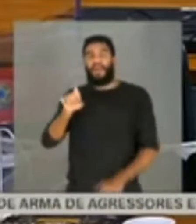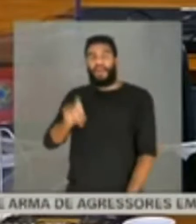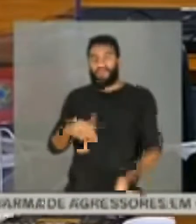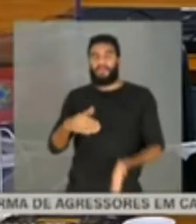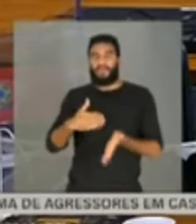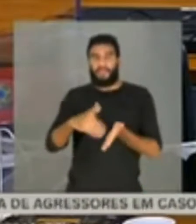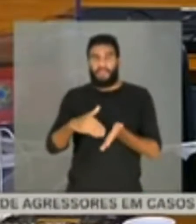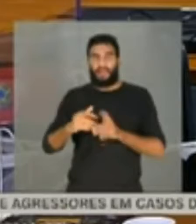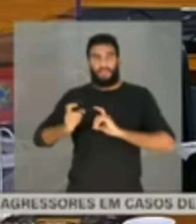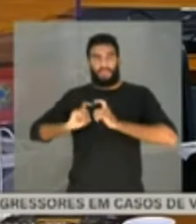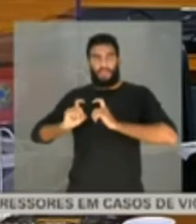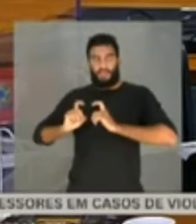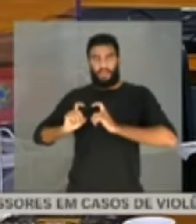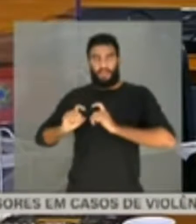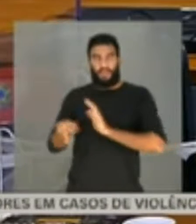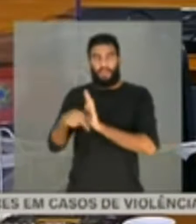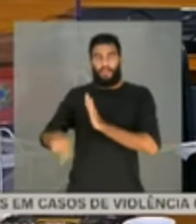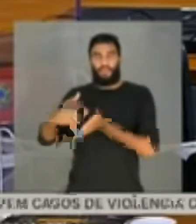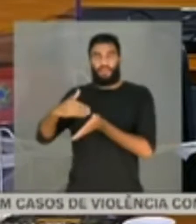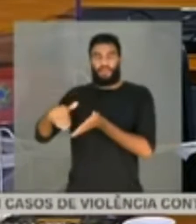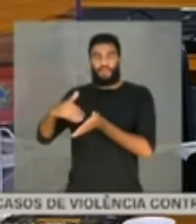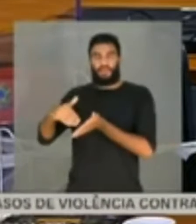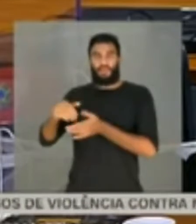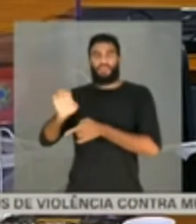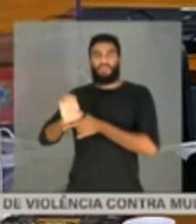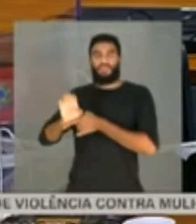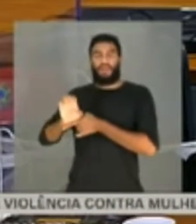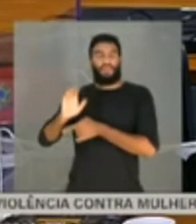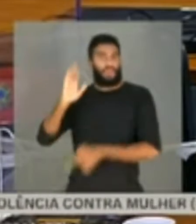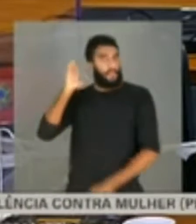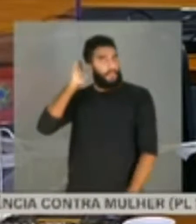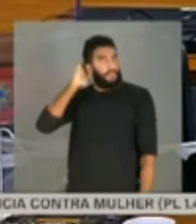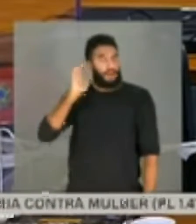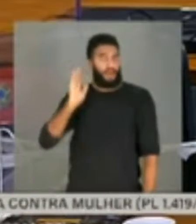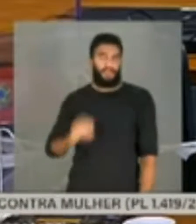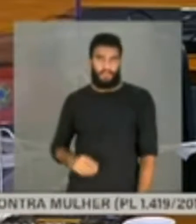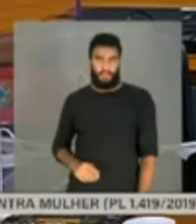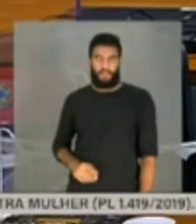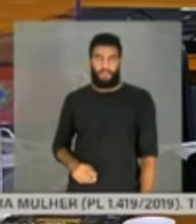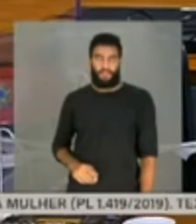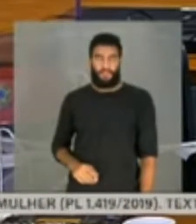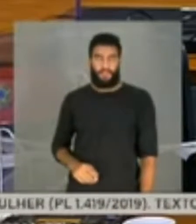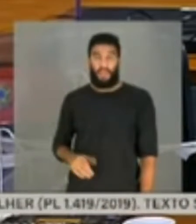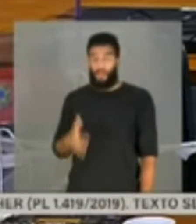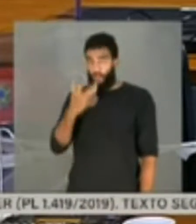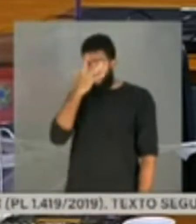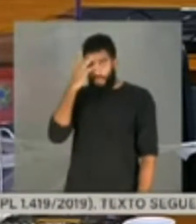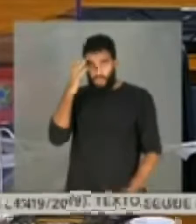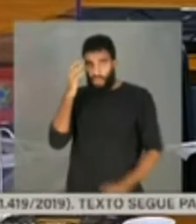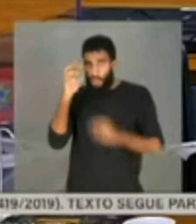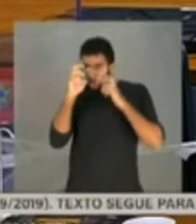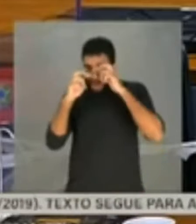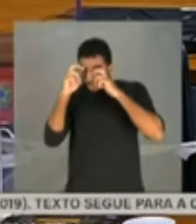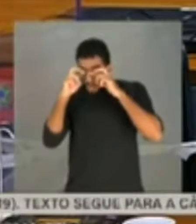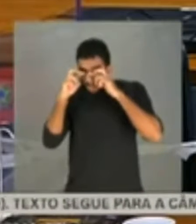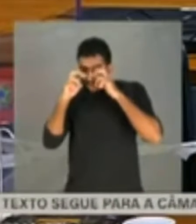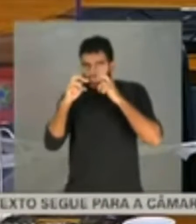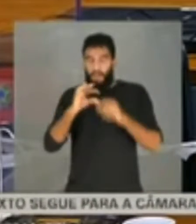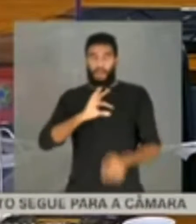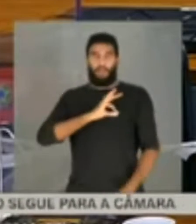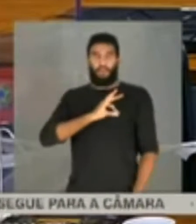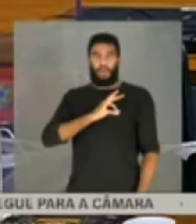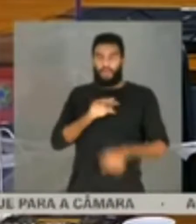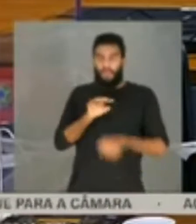Ex-secretário adjunto de Gestão Administrativa da Secretaria de Saúde do Estado do Pará, o qual estava entre os investigados